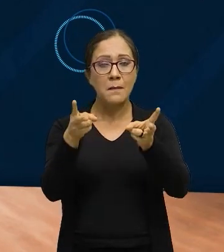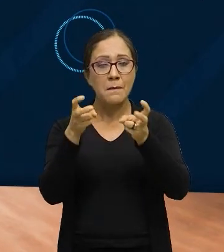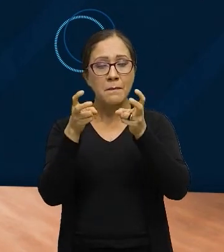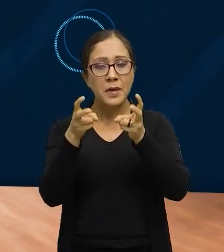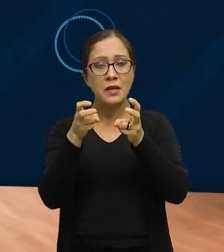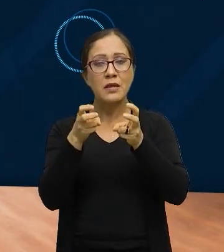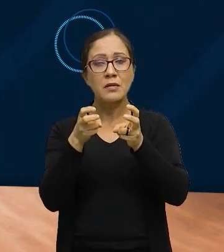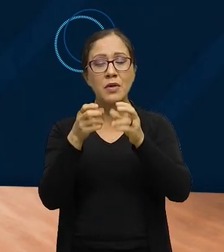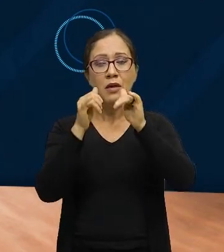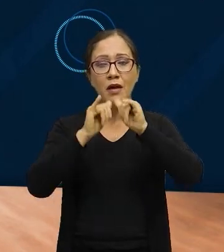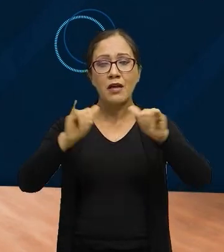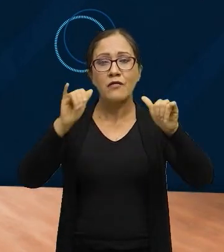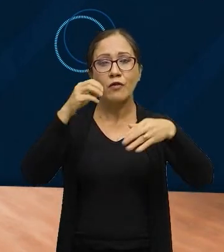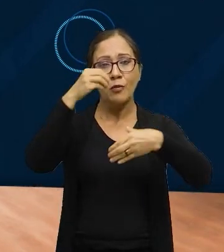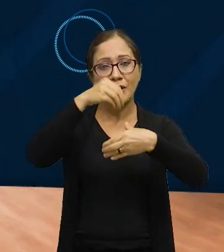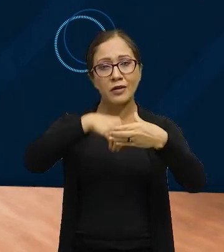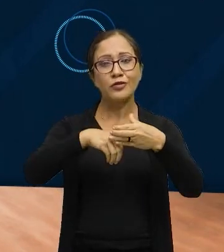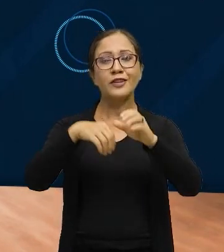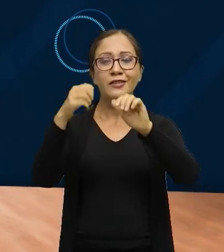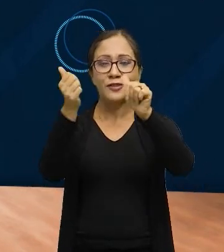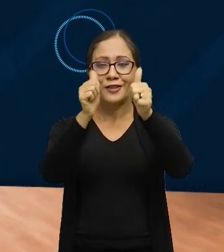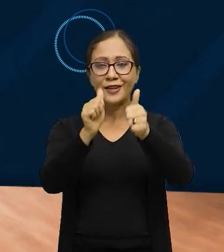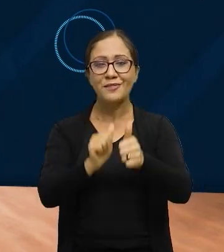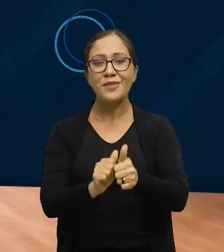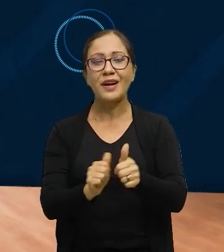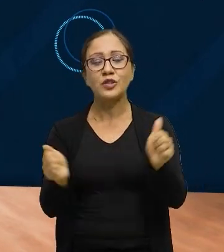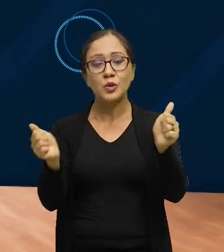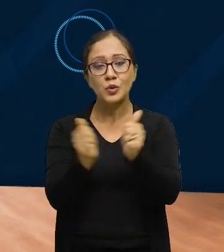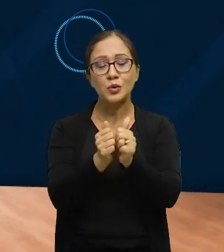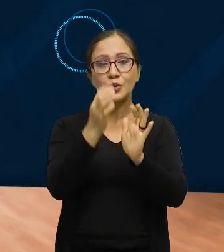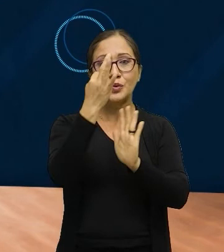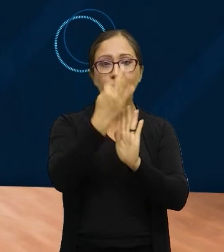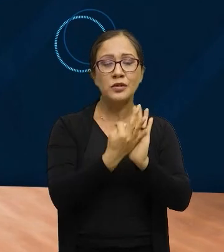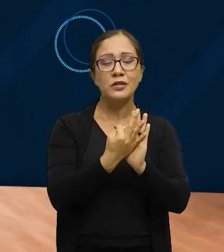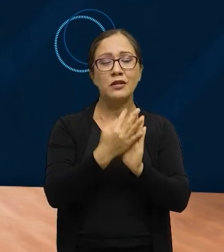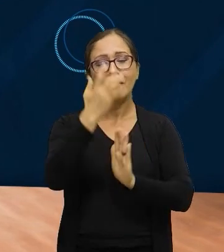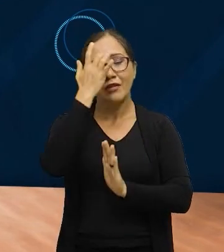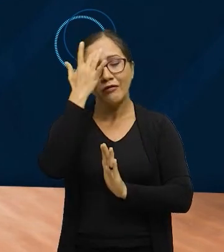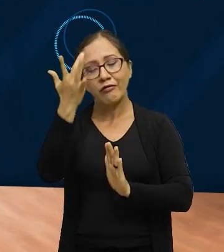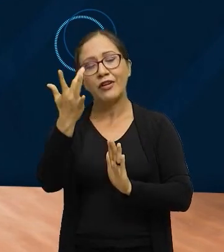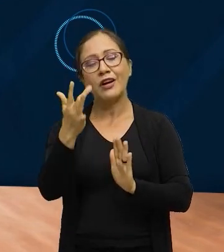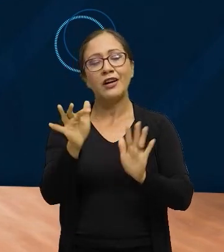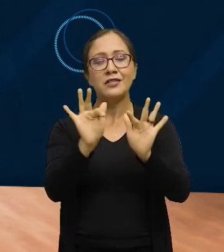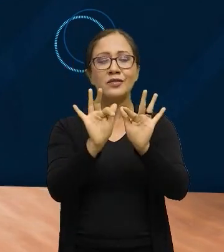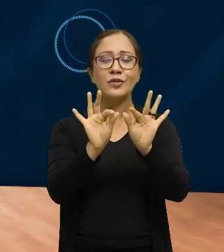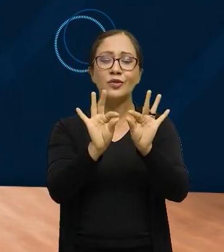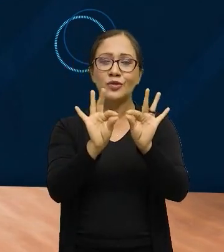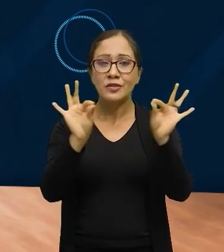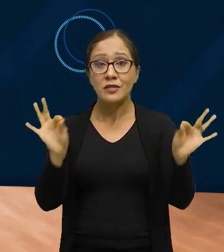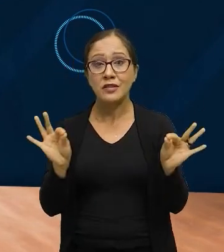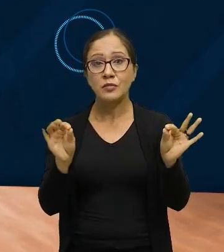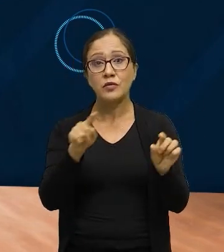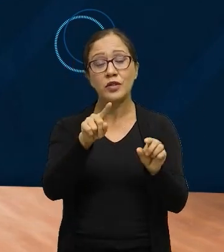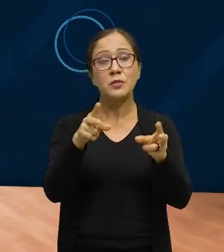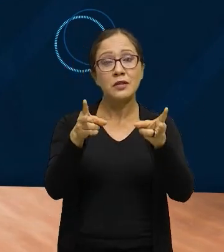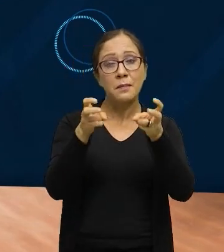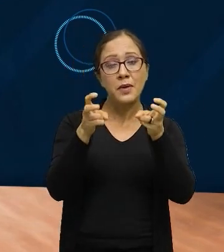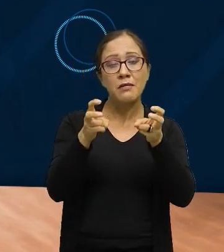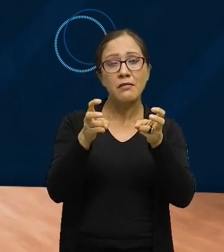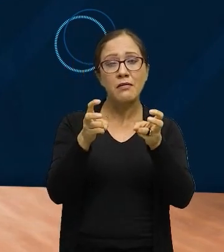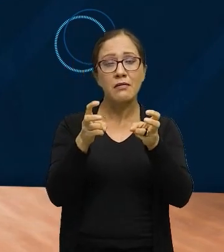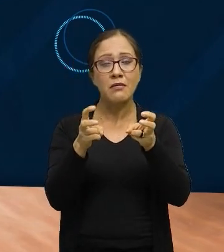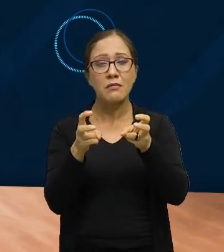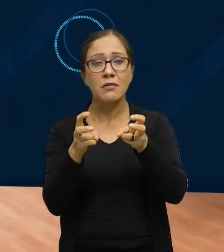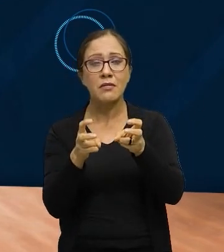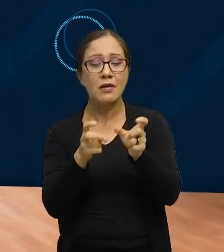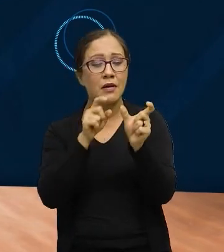a informação. Estava bem fácil, estava bem simples. Então, você precisa perceber a palavra-chave do